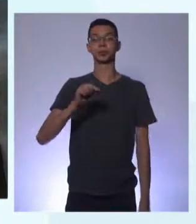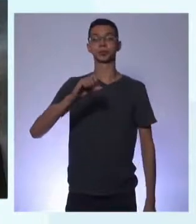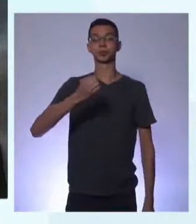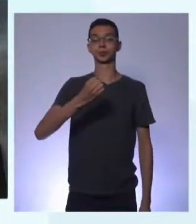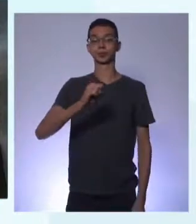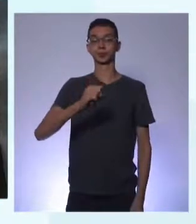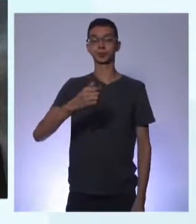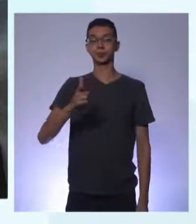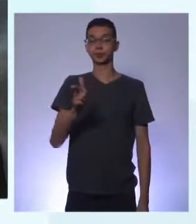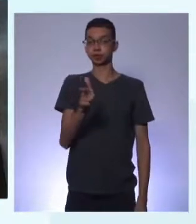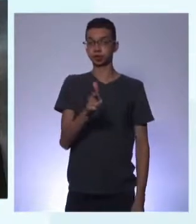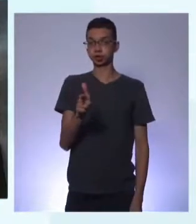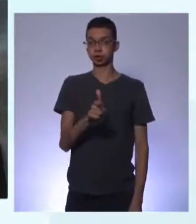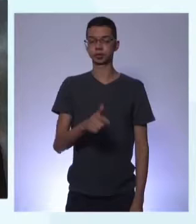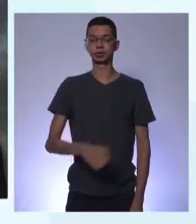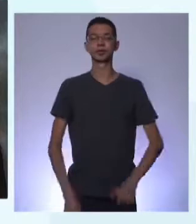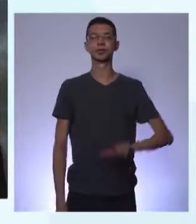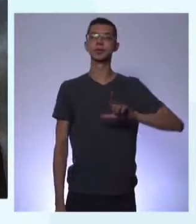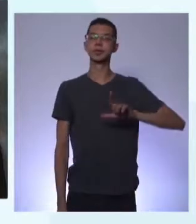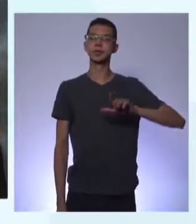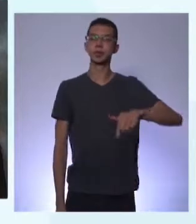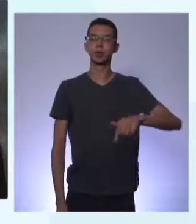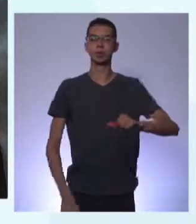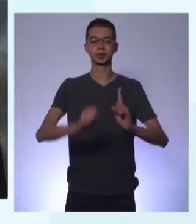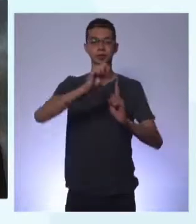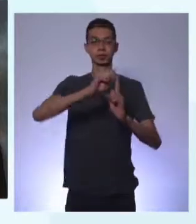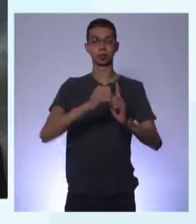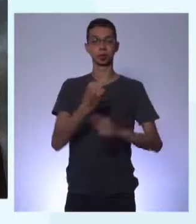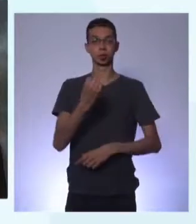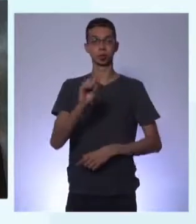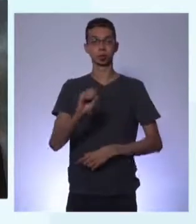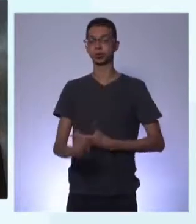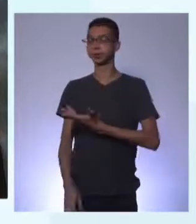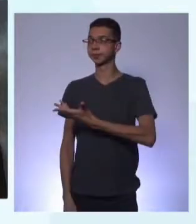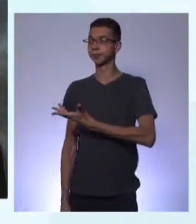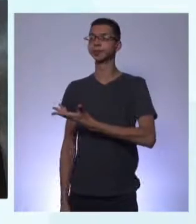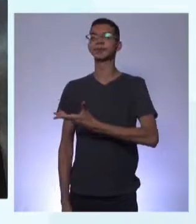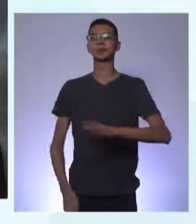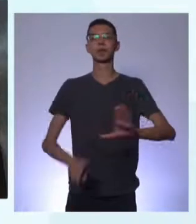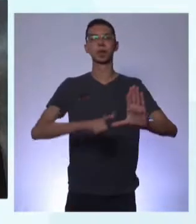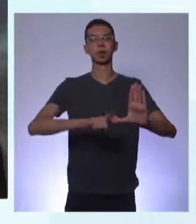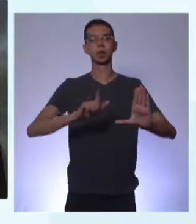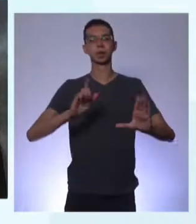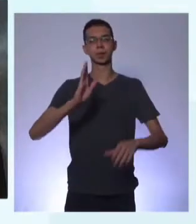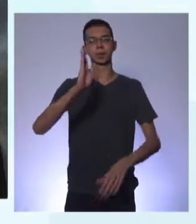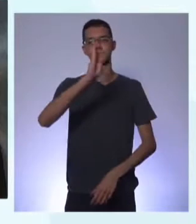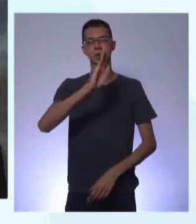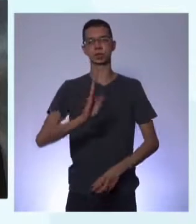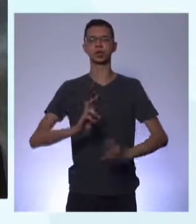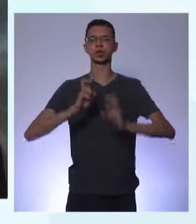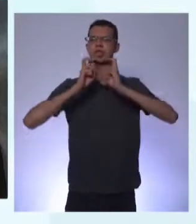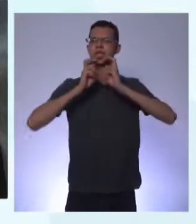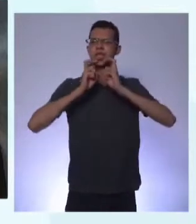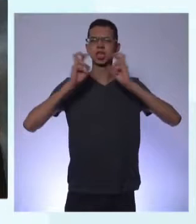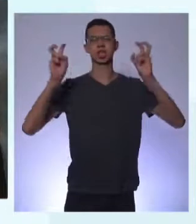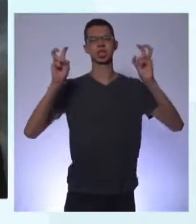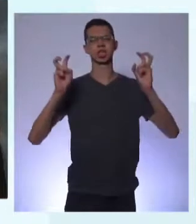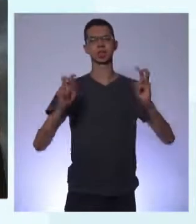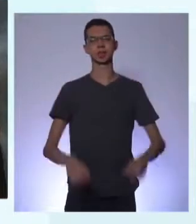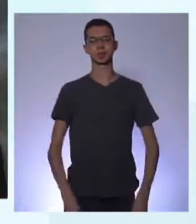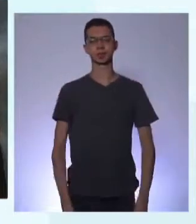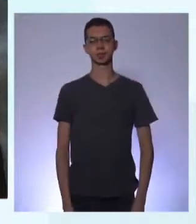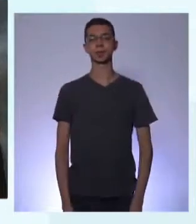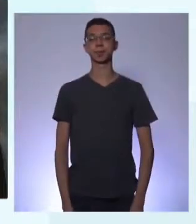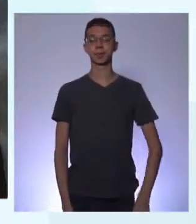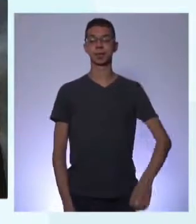de 1822, Dom Pedro formaliza a independência do Brasil com o Grito do Ipiranga, rompendo